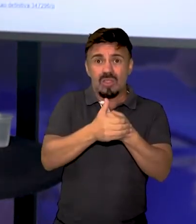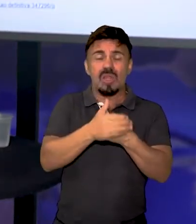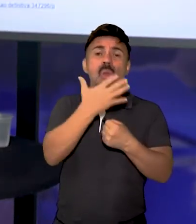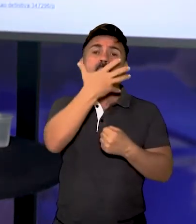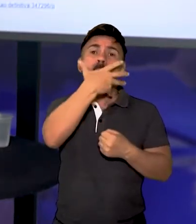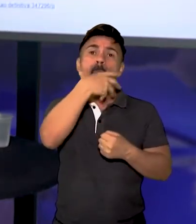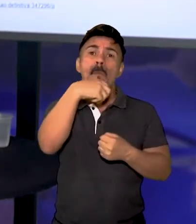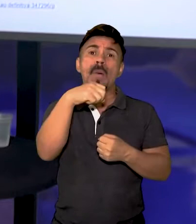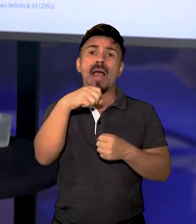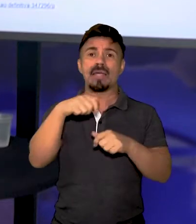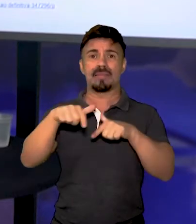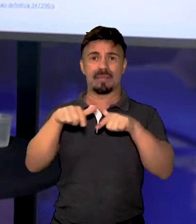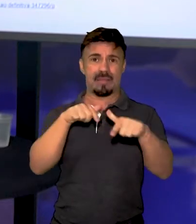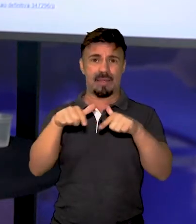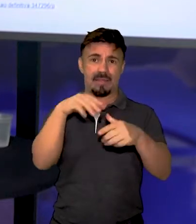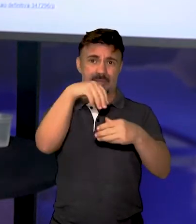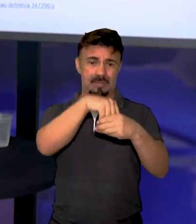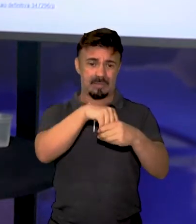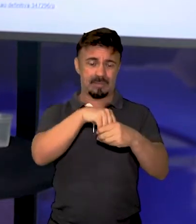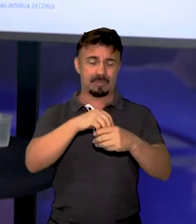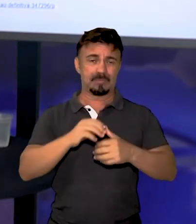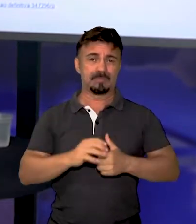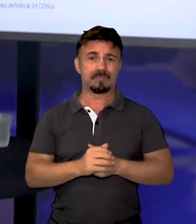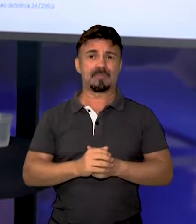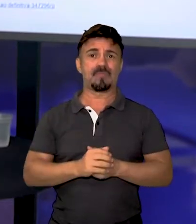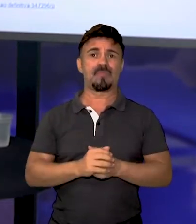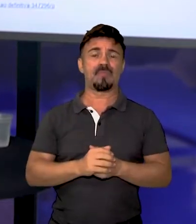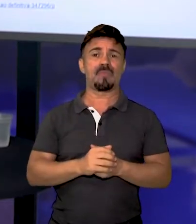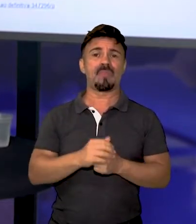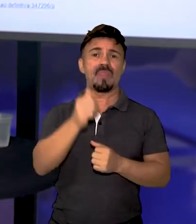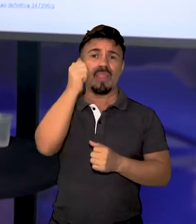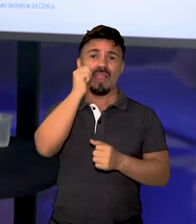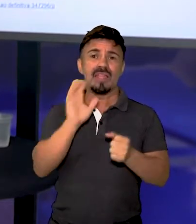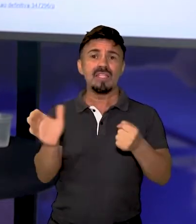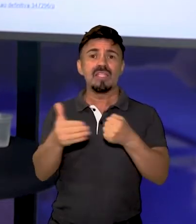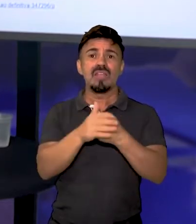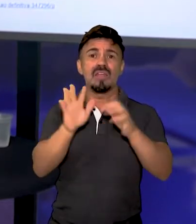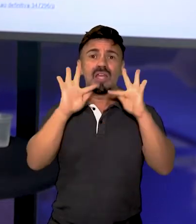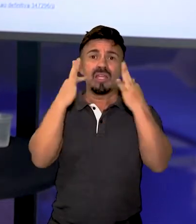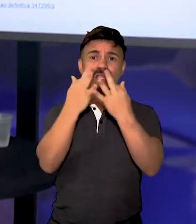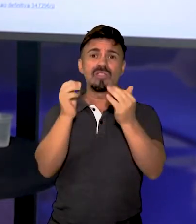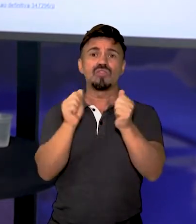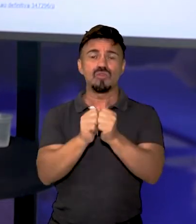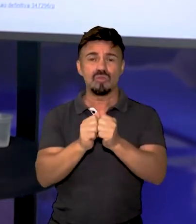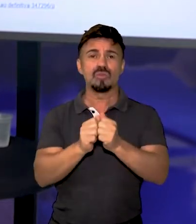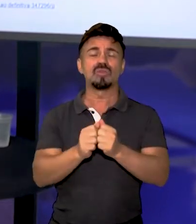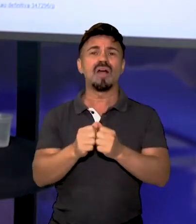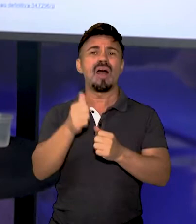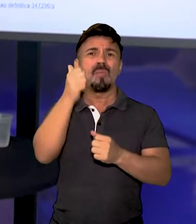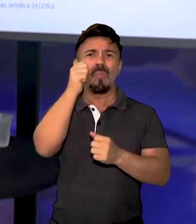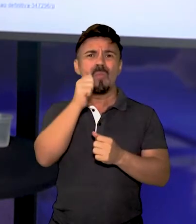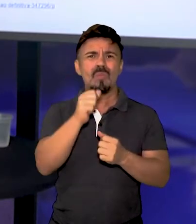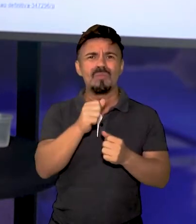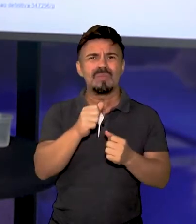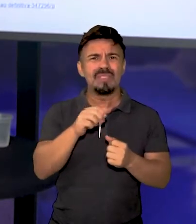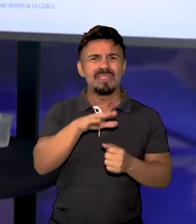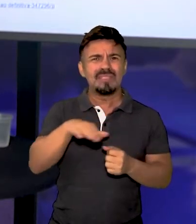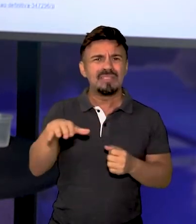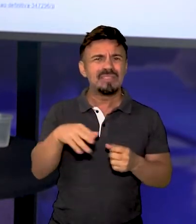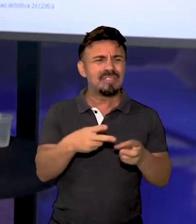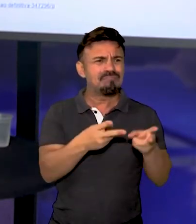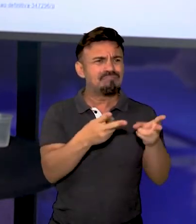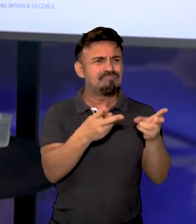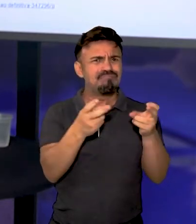dela trabalhava. Tá? E ela se escondeu ali com a família. Só que ela começou a perceber, né, ficou